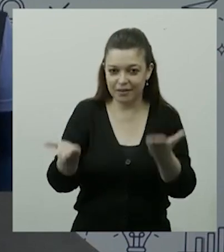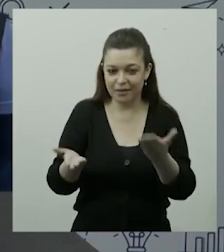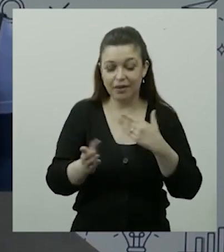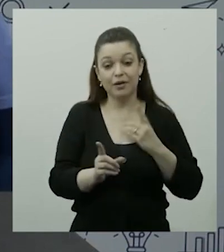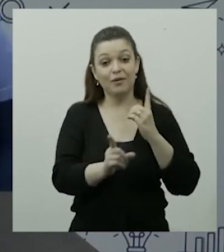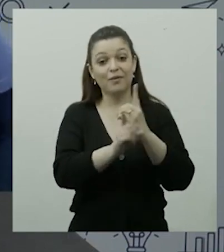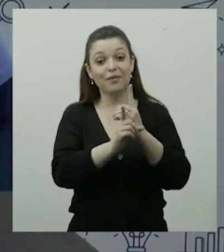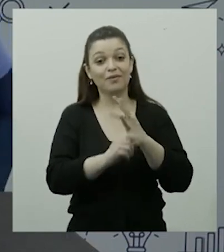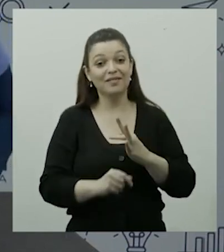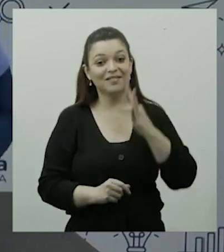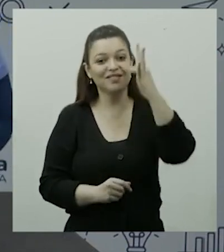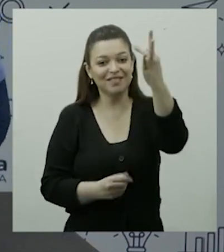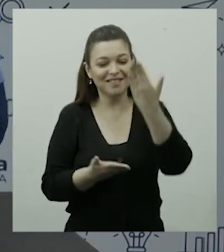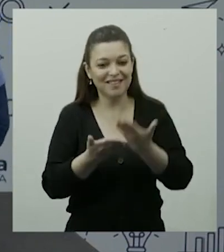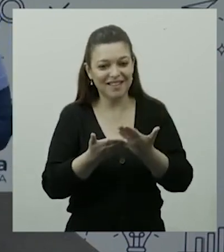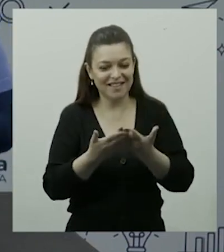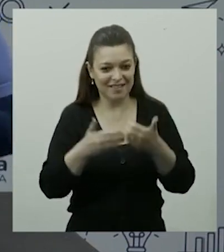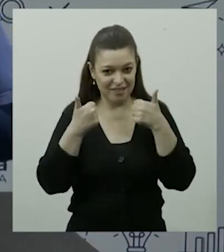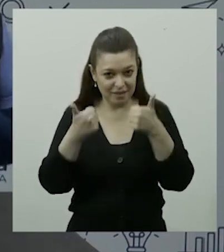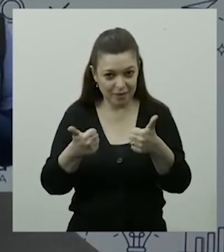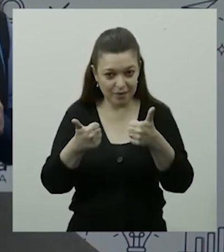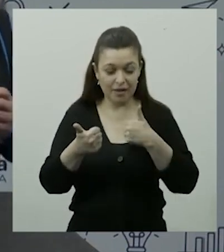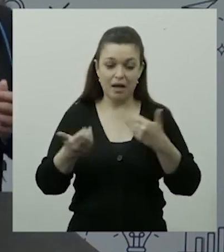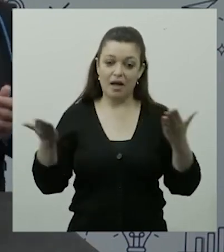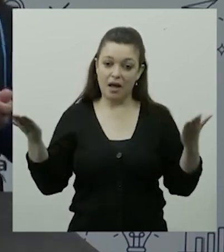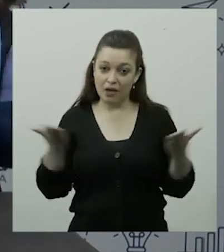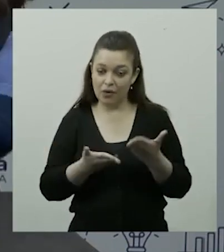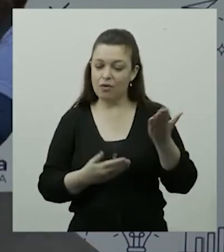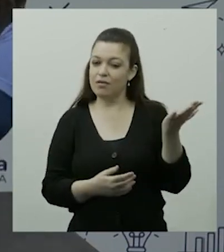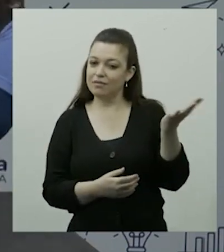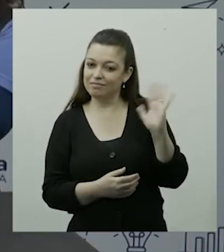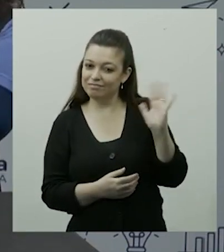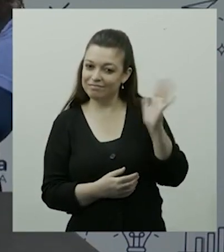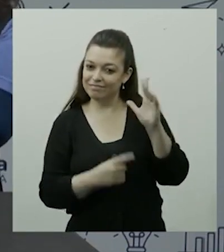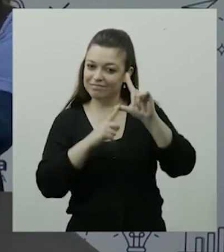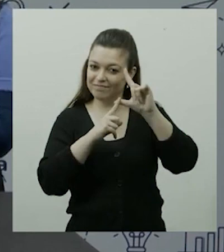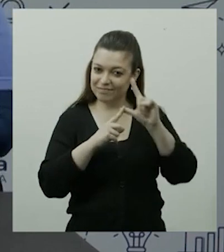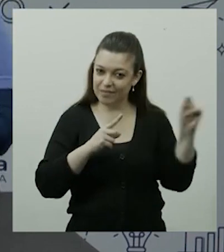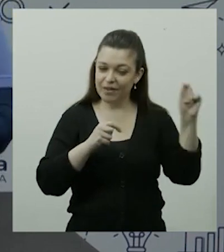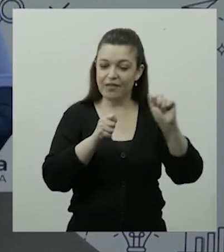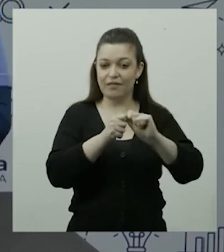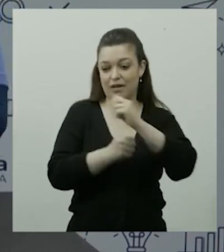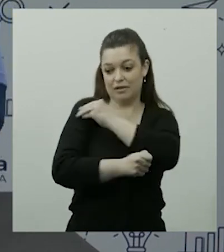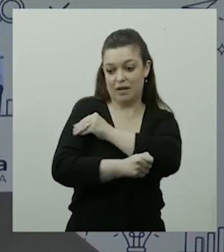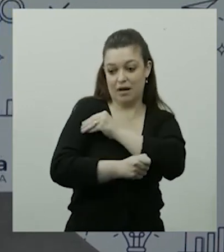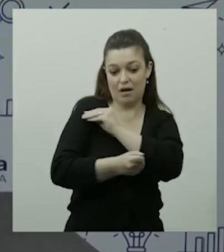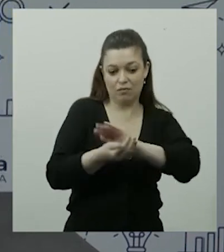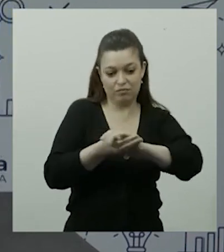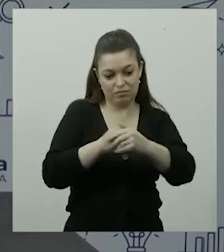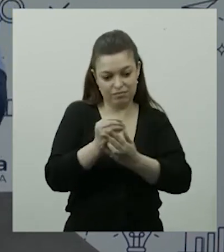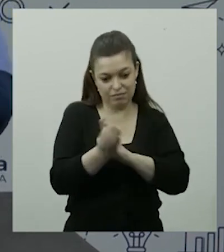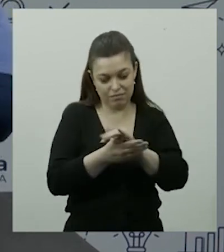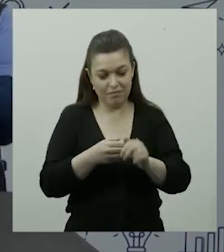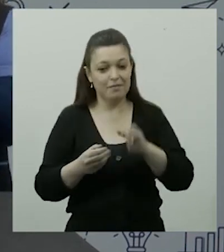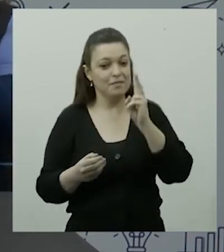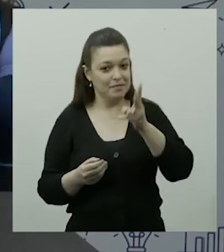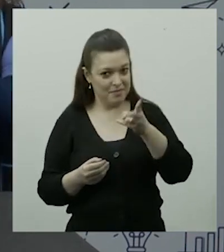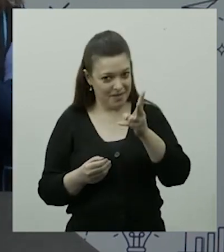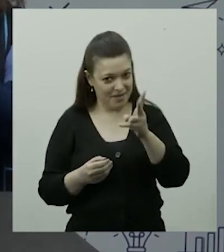até a próxima. E agora vamos nos despedindo. Higienizando as mãos primeiro, né, professor? Isso